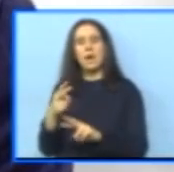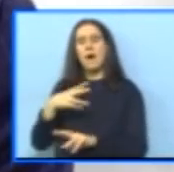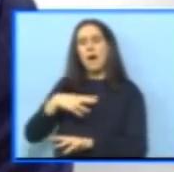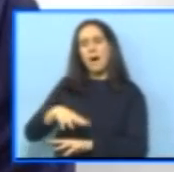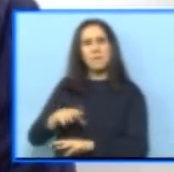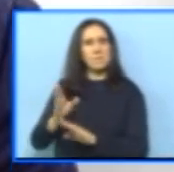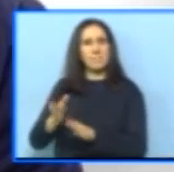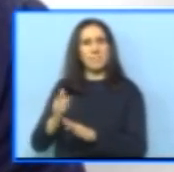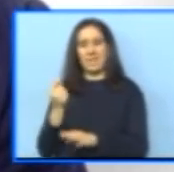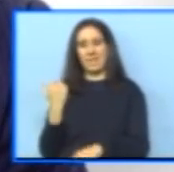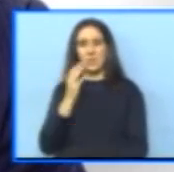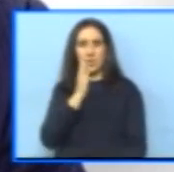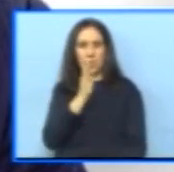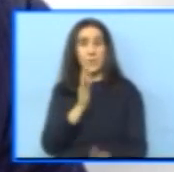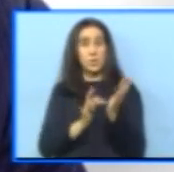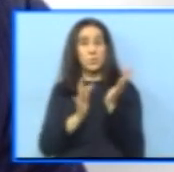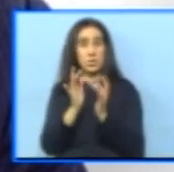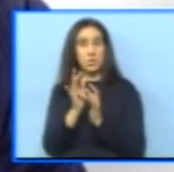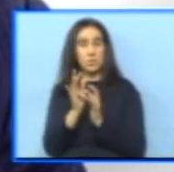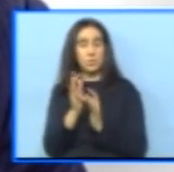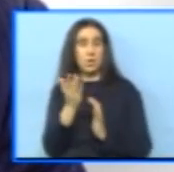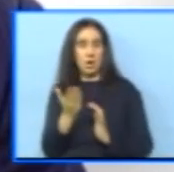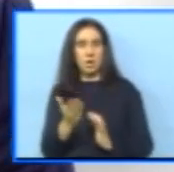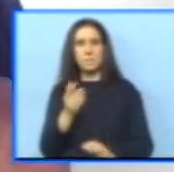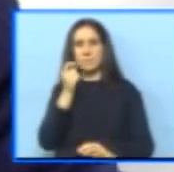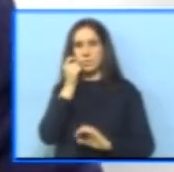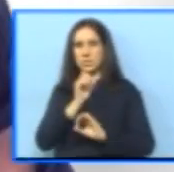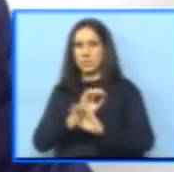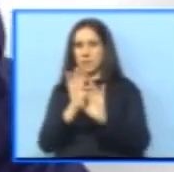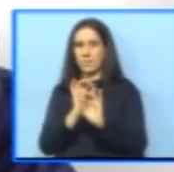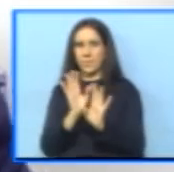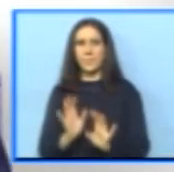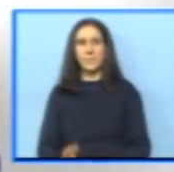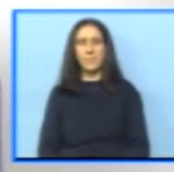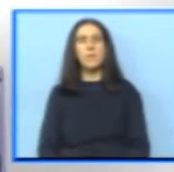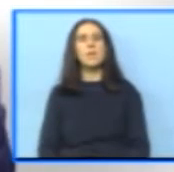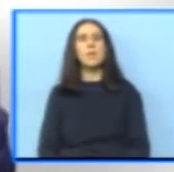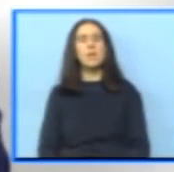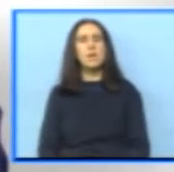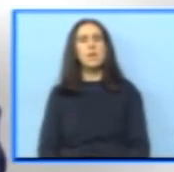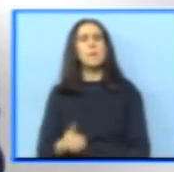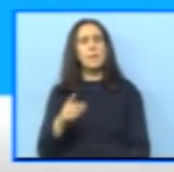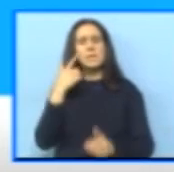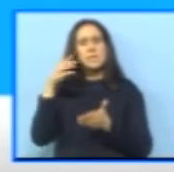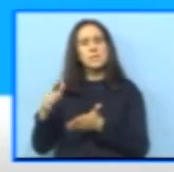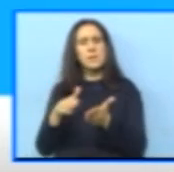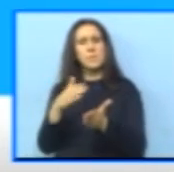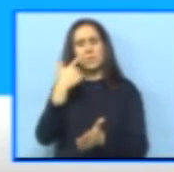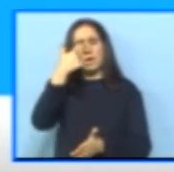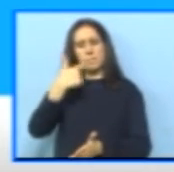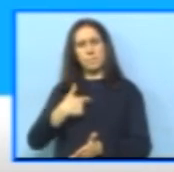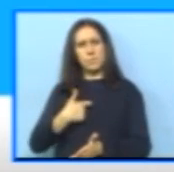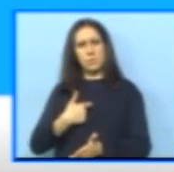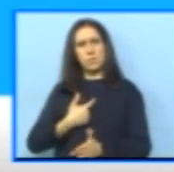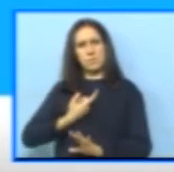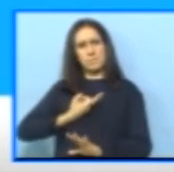pouco referia, como aquilo que Jesus Cristo vai colocar. Claro, claro. Nesse caminho, o caminhante passará sempre por estas opções, não é?